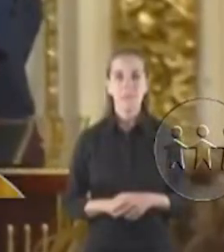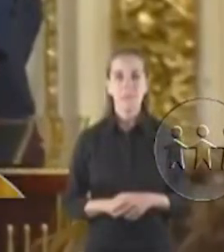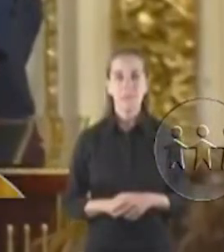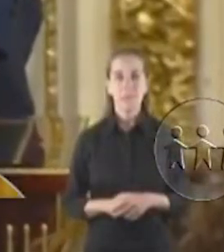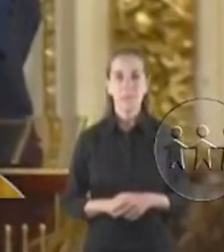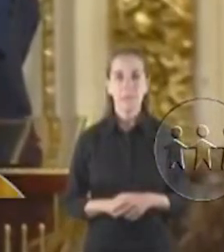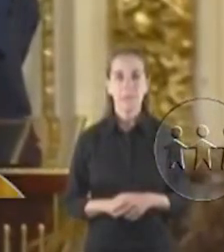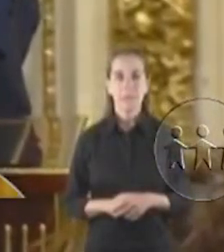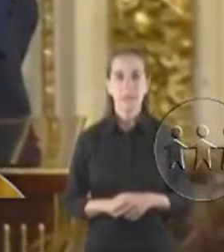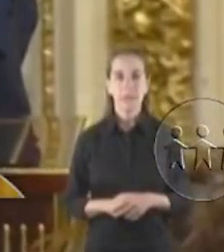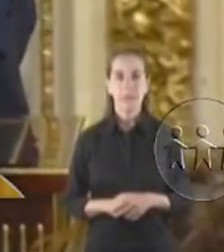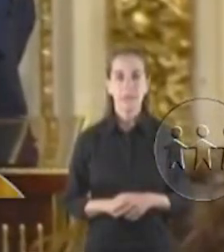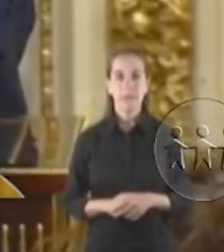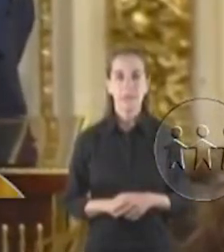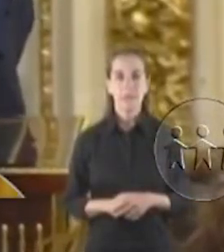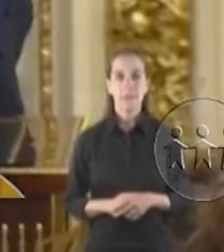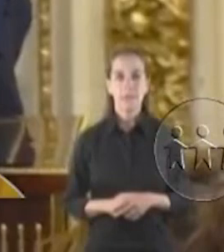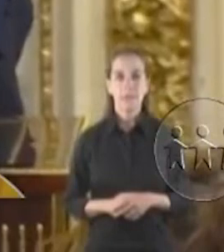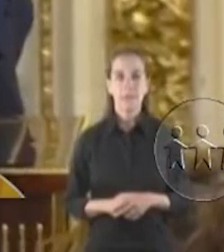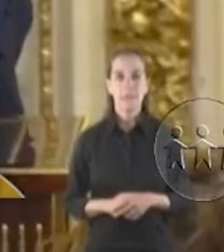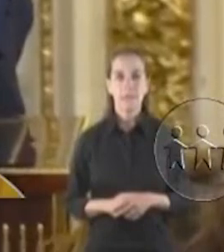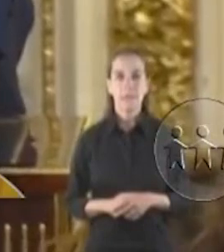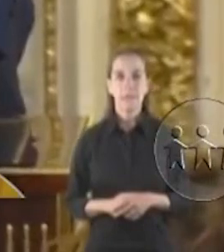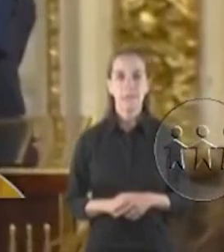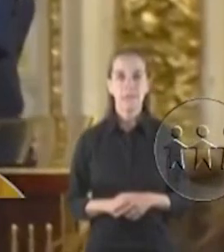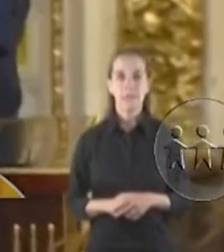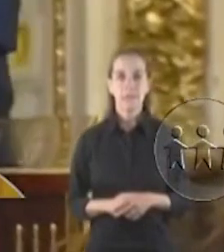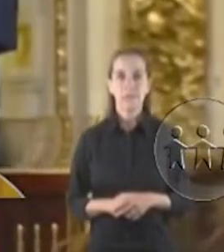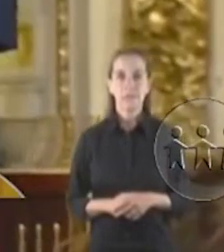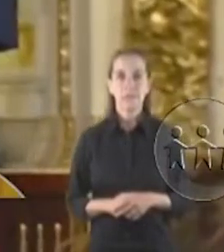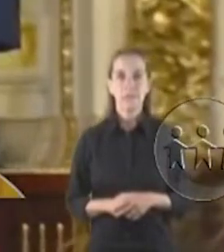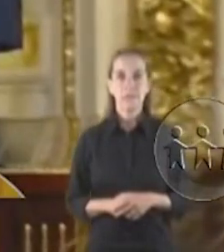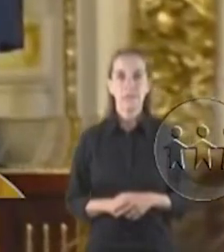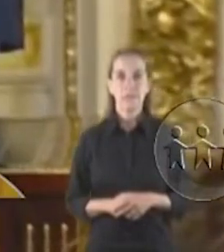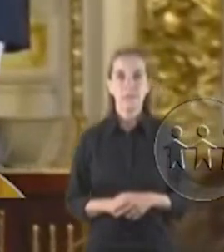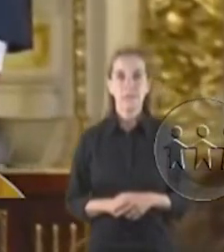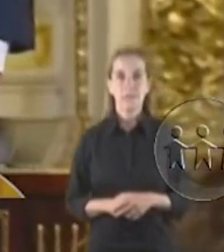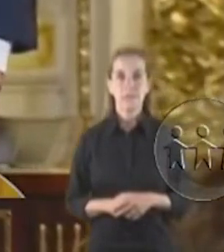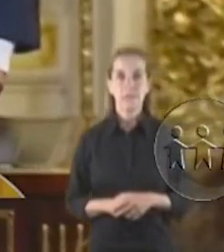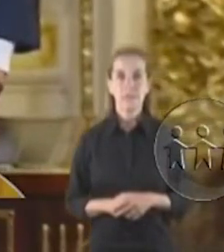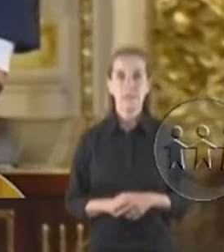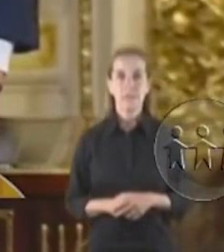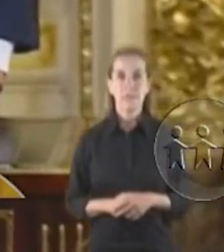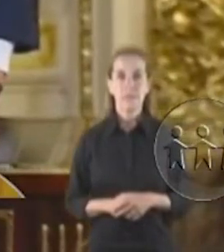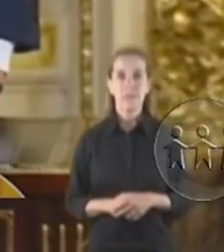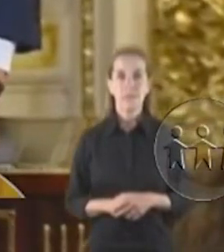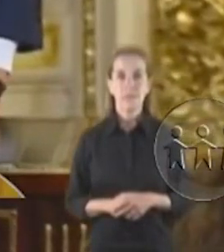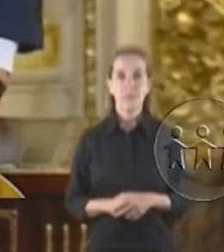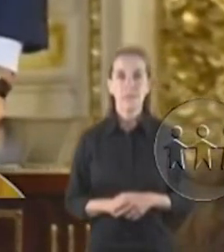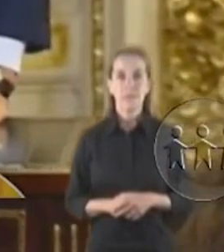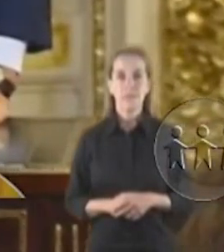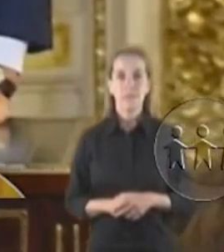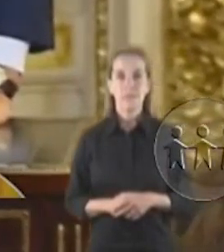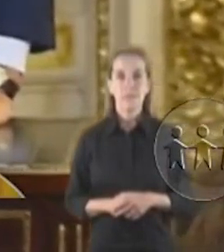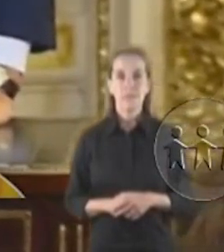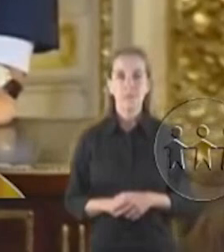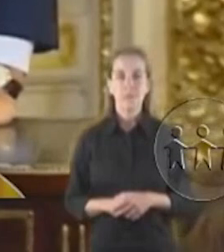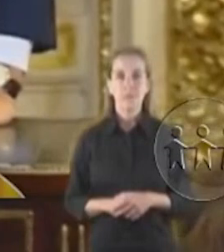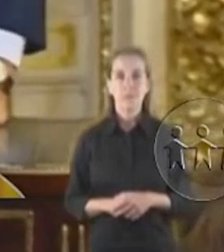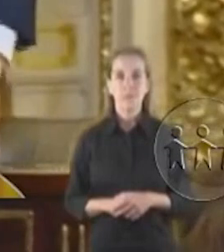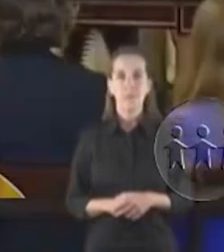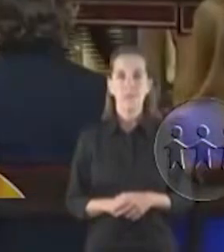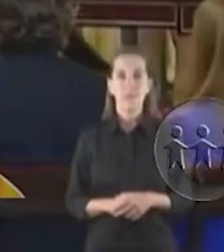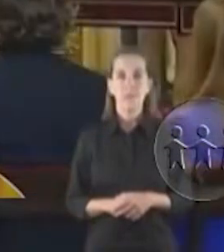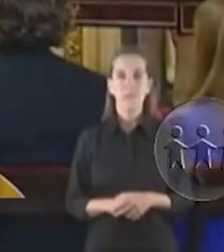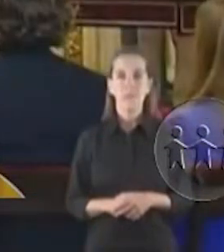após visitar o Brasil na segunda-feira em uma viagem que continuará no Chile e no México Vanderlei em reiterou que as partes